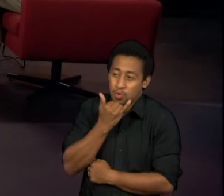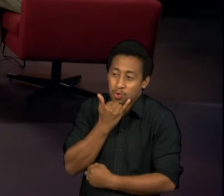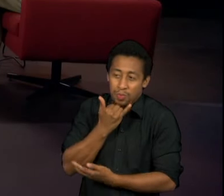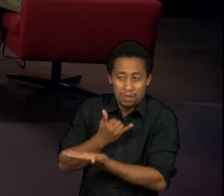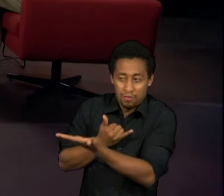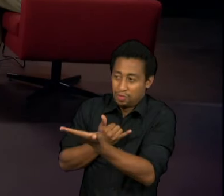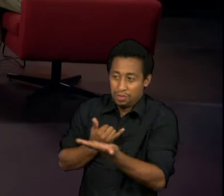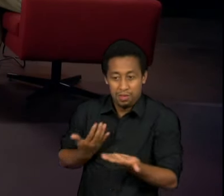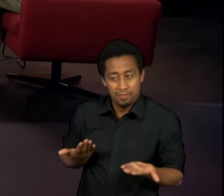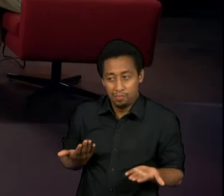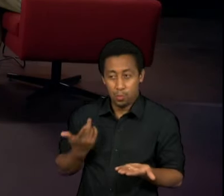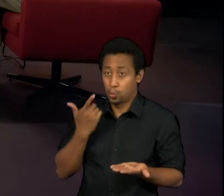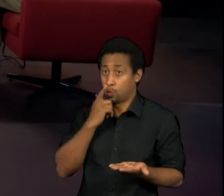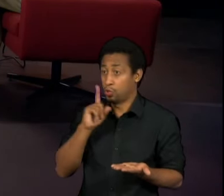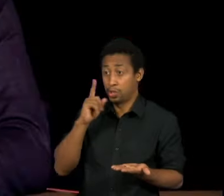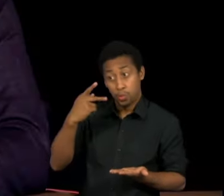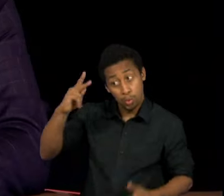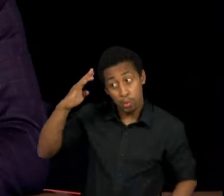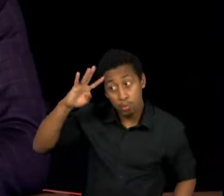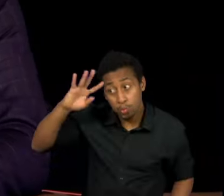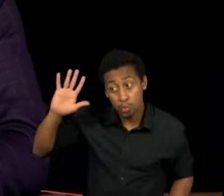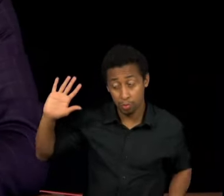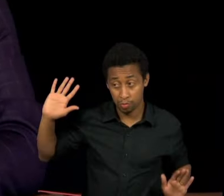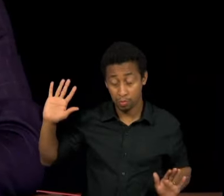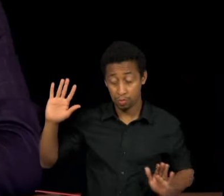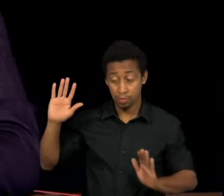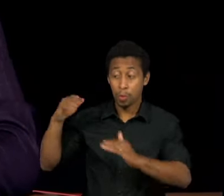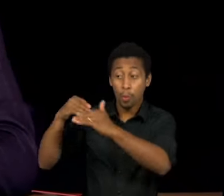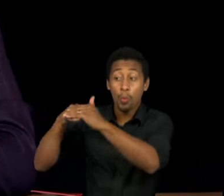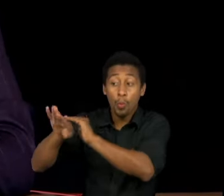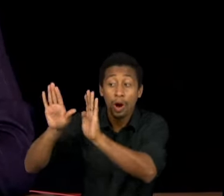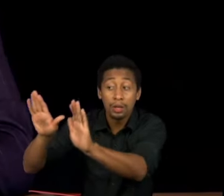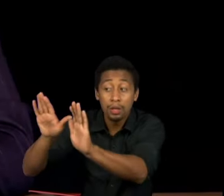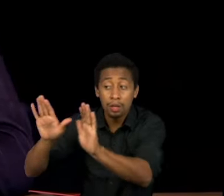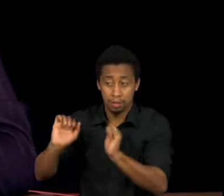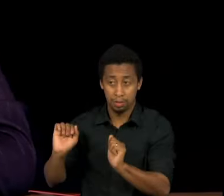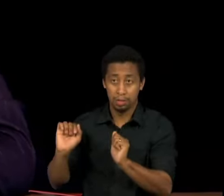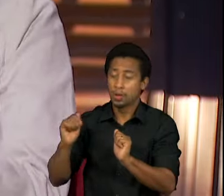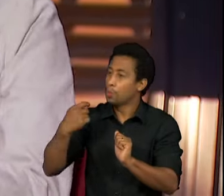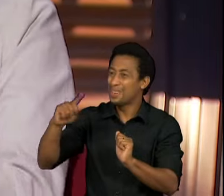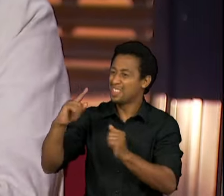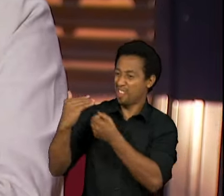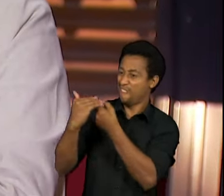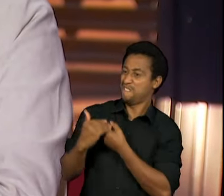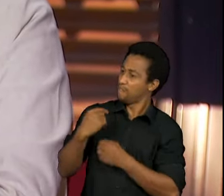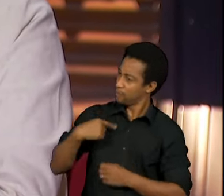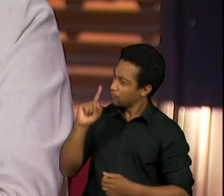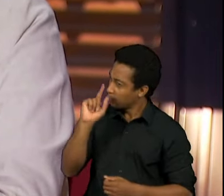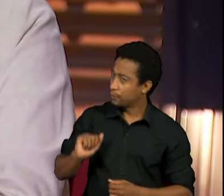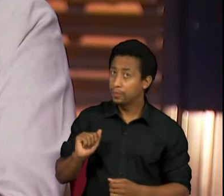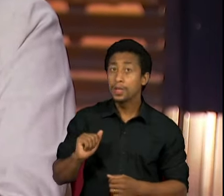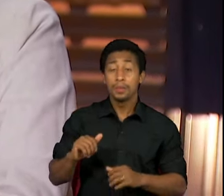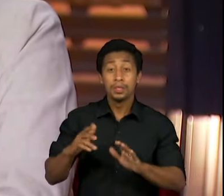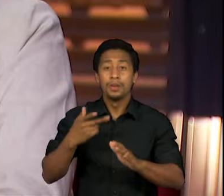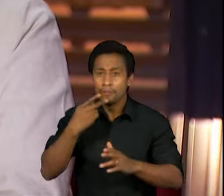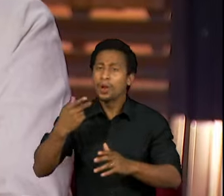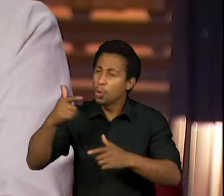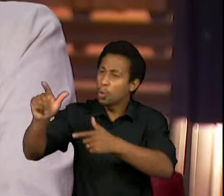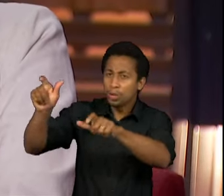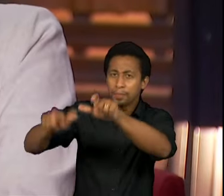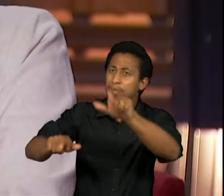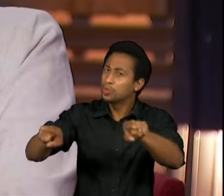democratizar Guarda para você fica aí trabalho esse negócio não foi só ele foram muitas pessoas falaram